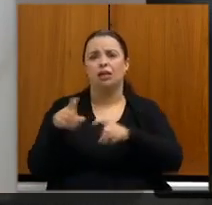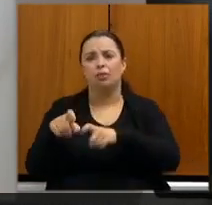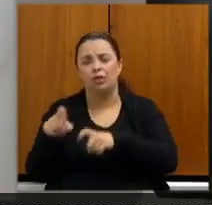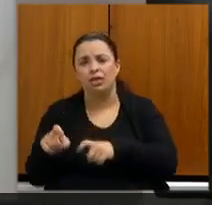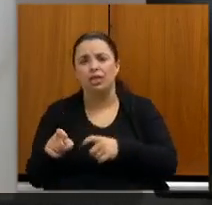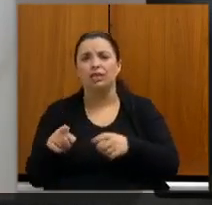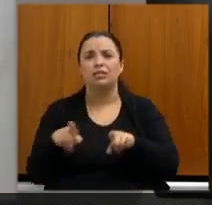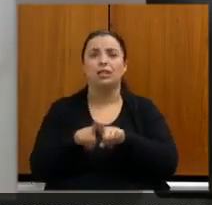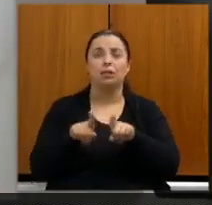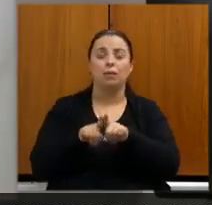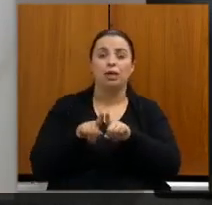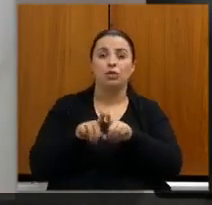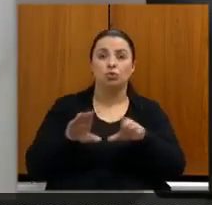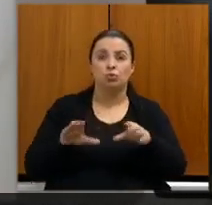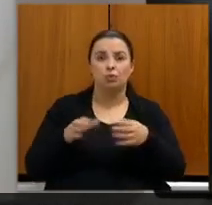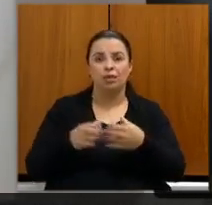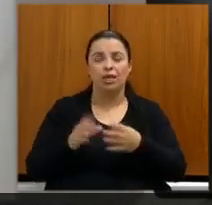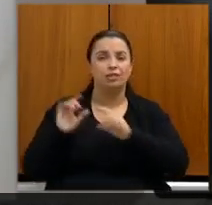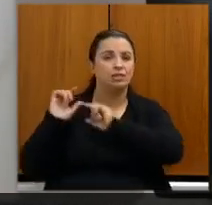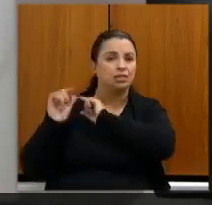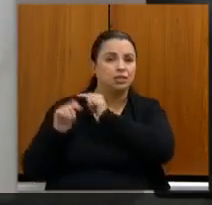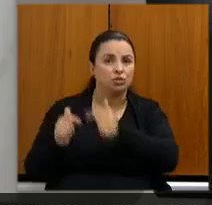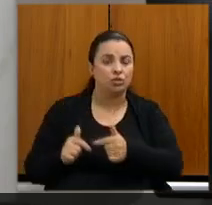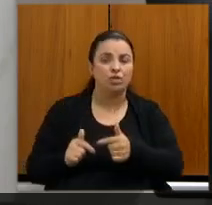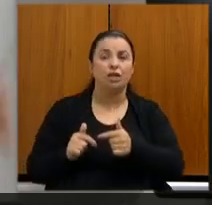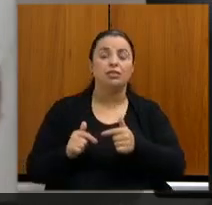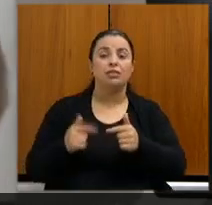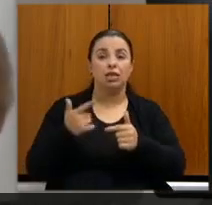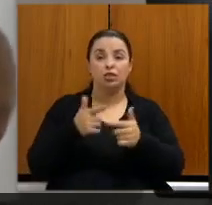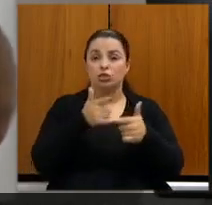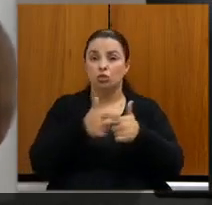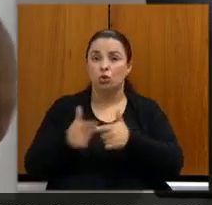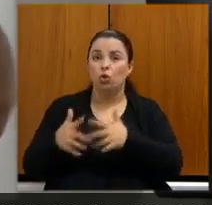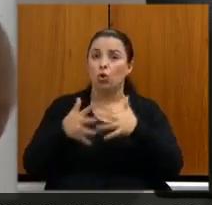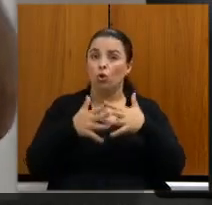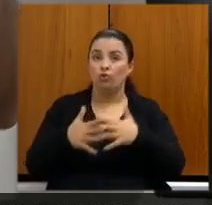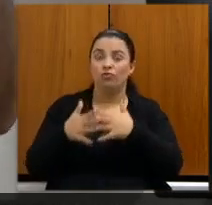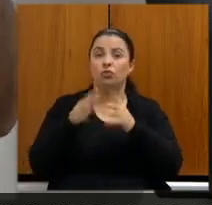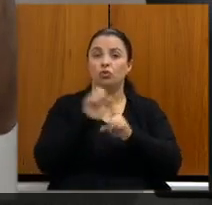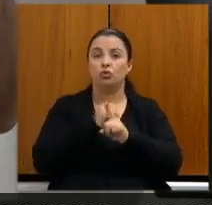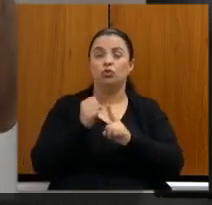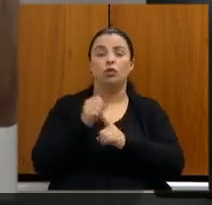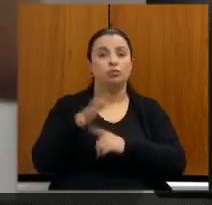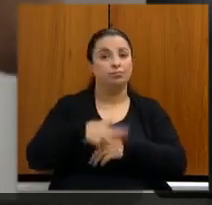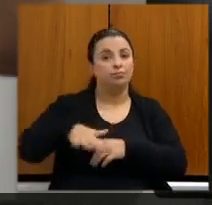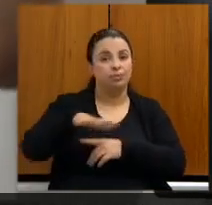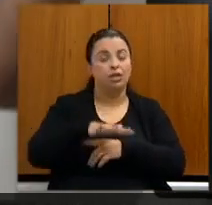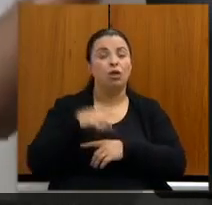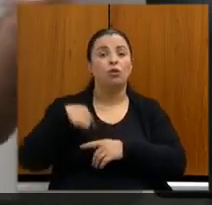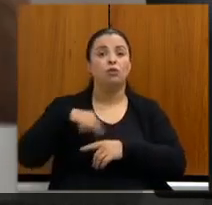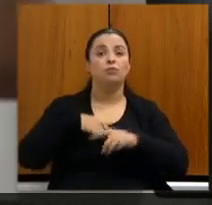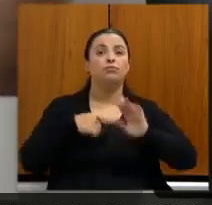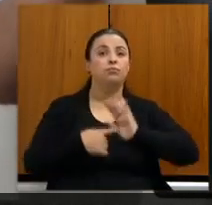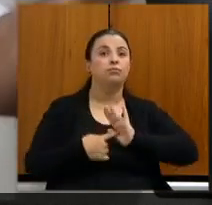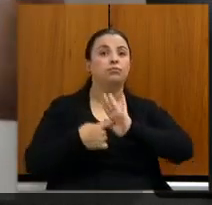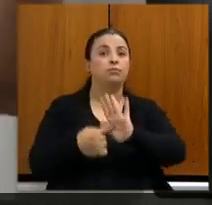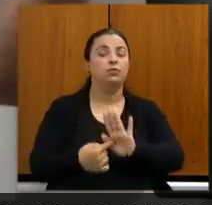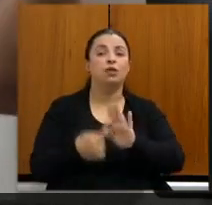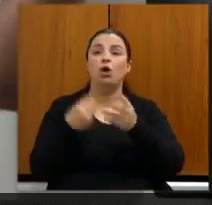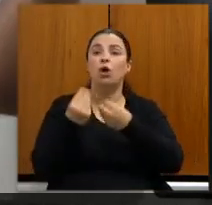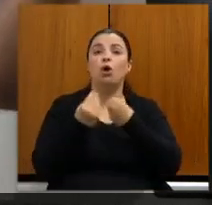comunidades tradicionais conflitos socioambientais e Oi gente mostrar como é que tá